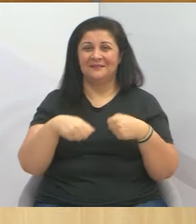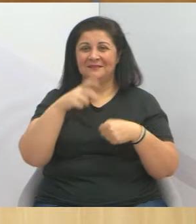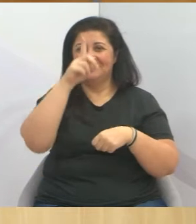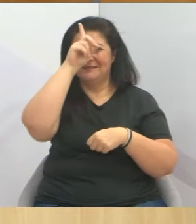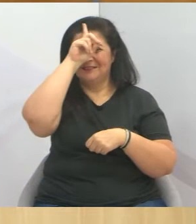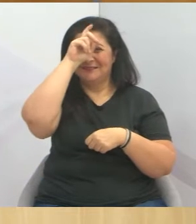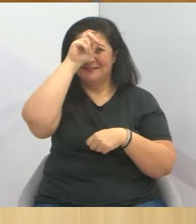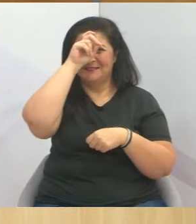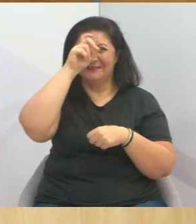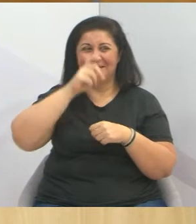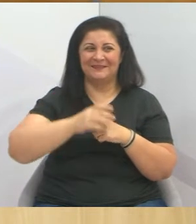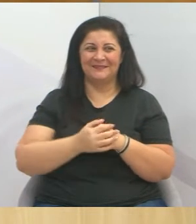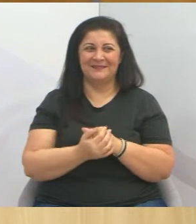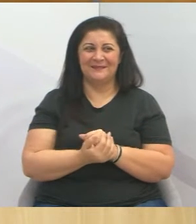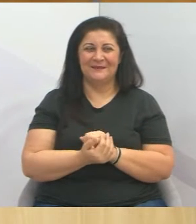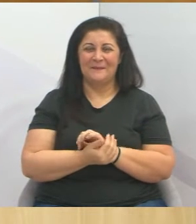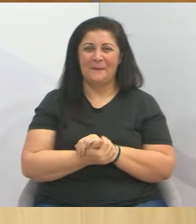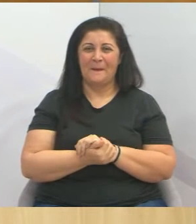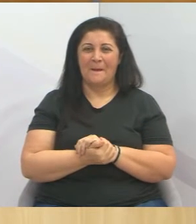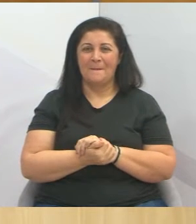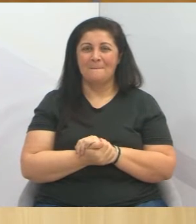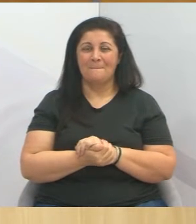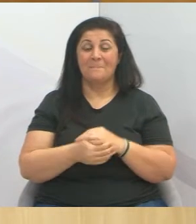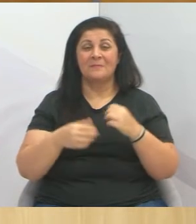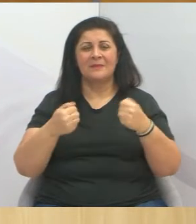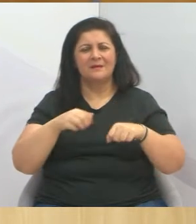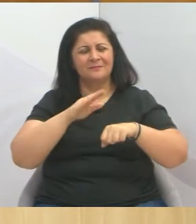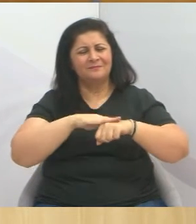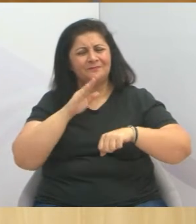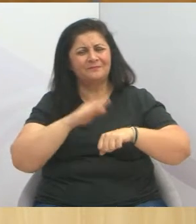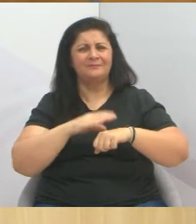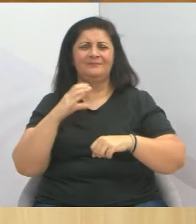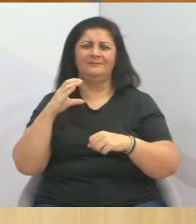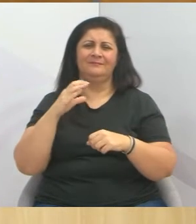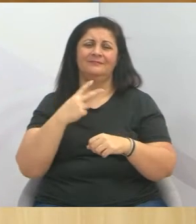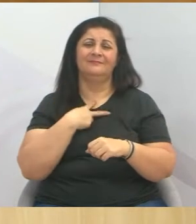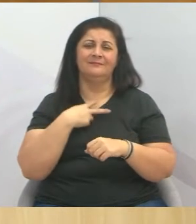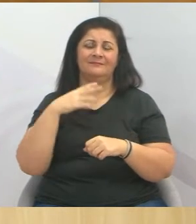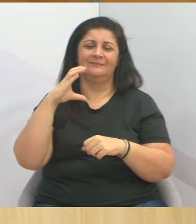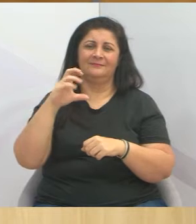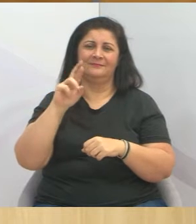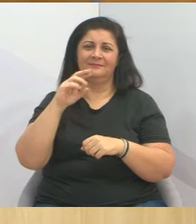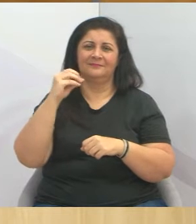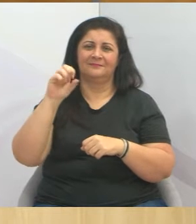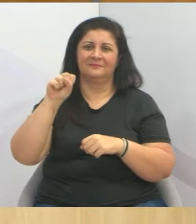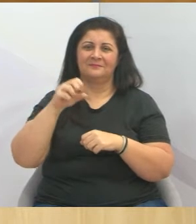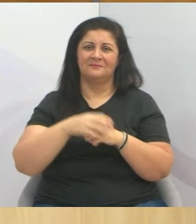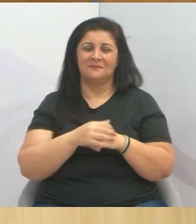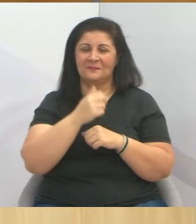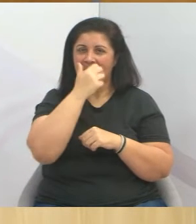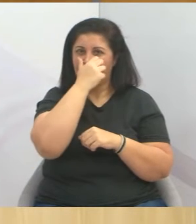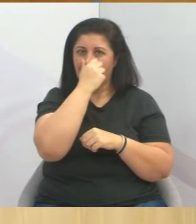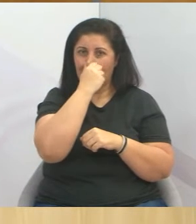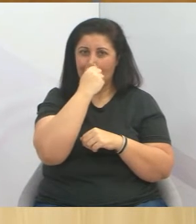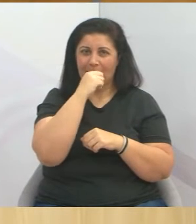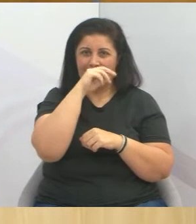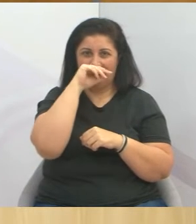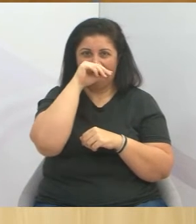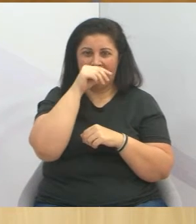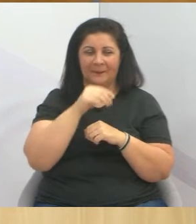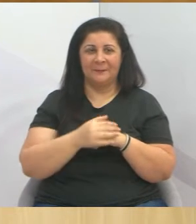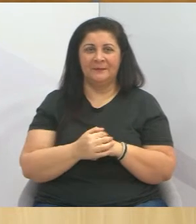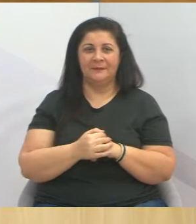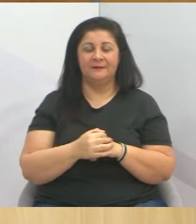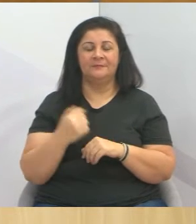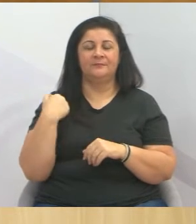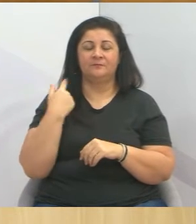absurdo nós temos que cobrar do governo do estado mais vaga no cross para agilizar porque a saúde não espera então nessa forma a gente